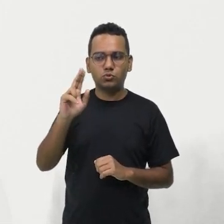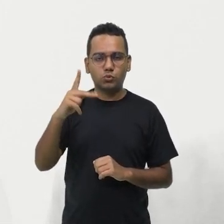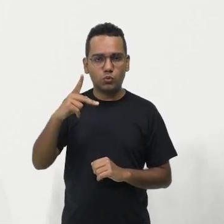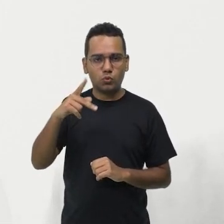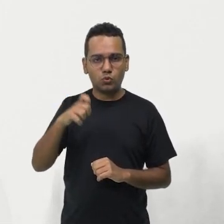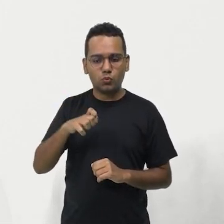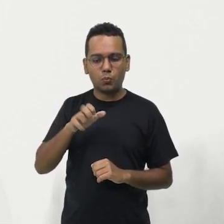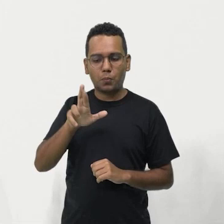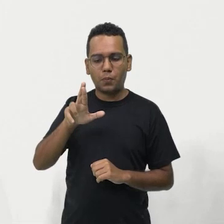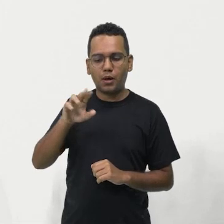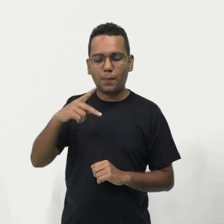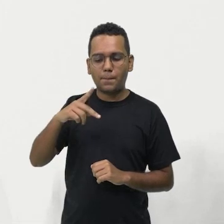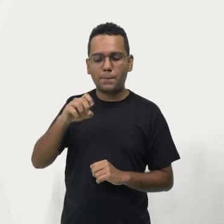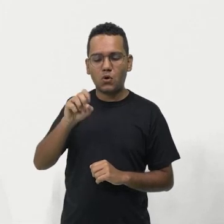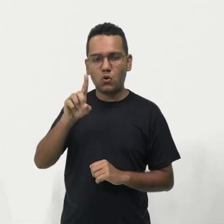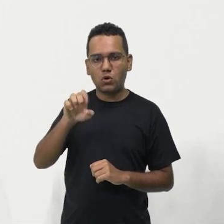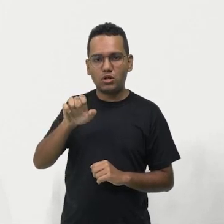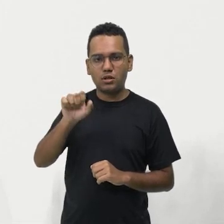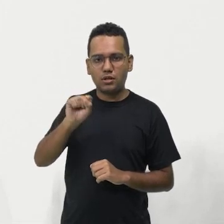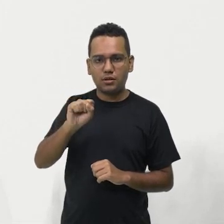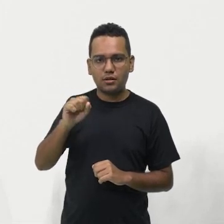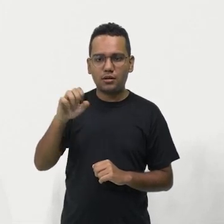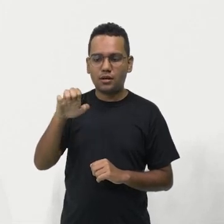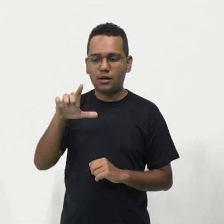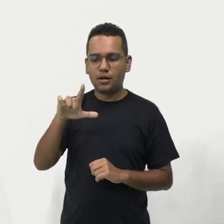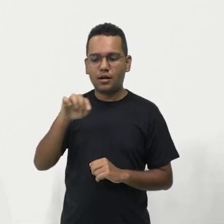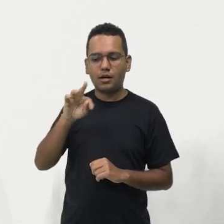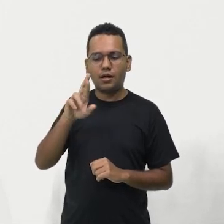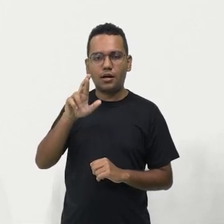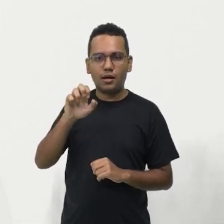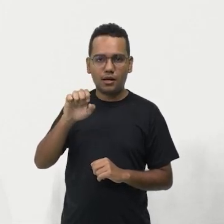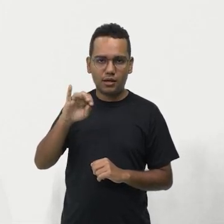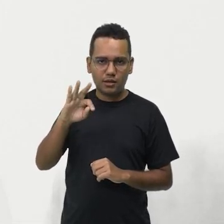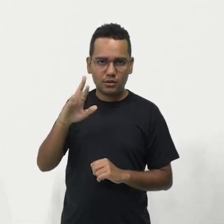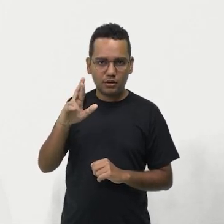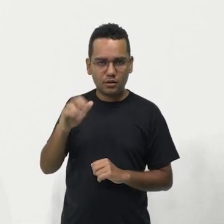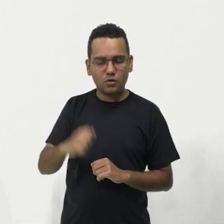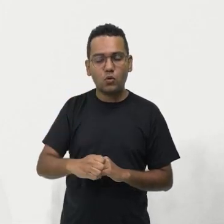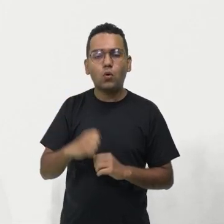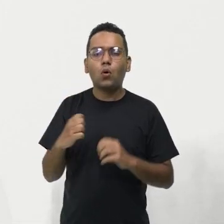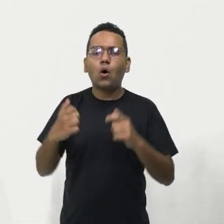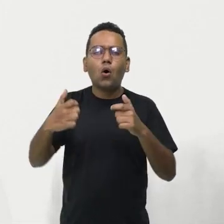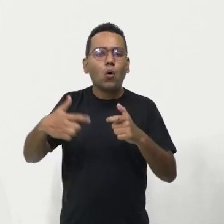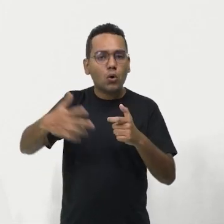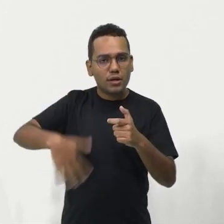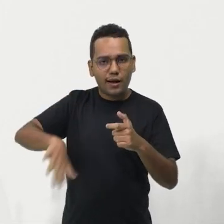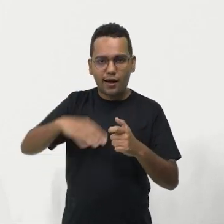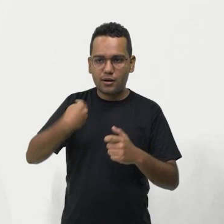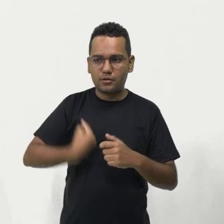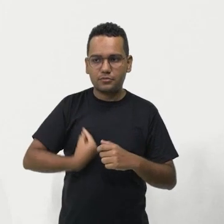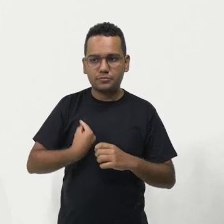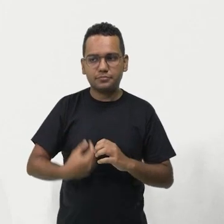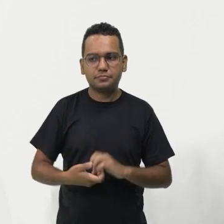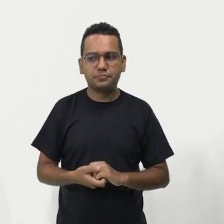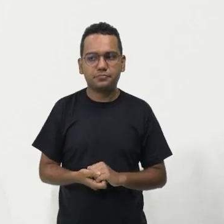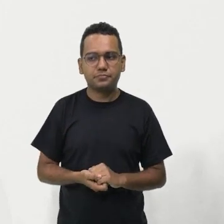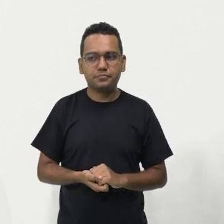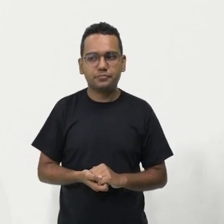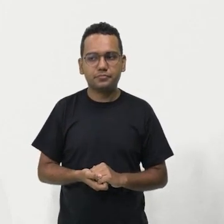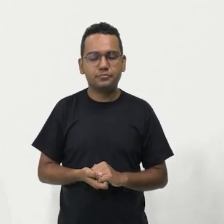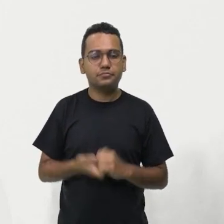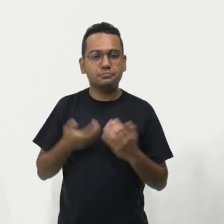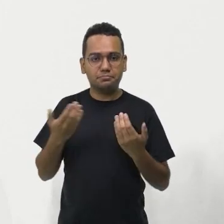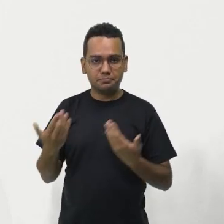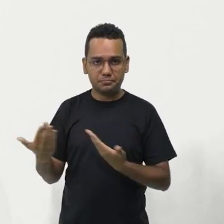Superpoderes elétricos no mundo real. E a gente observa que vem a indicação do ano em que esse texto foi publicado.